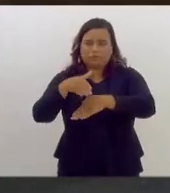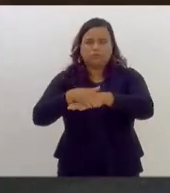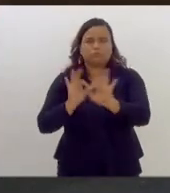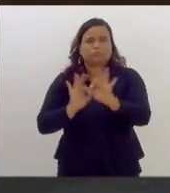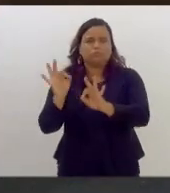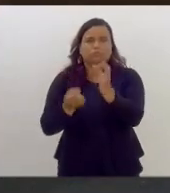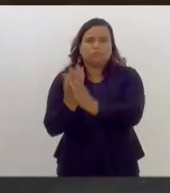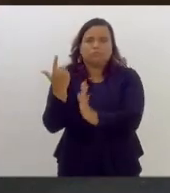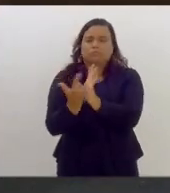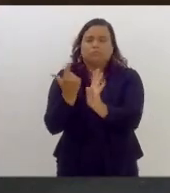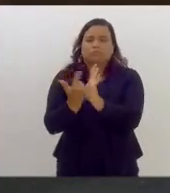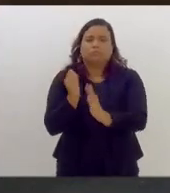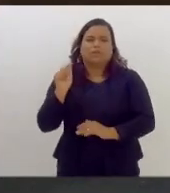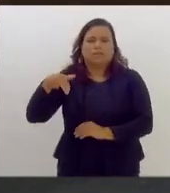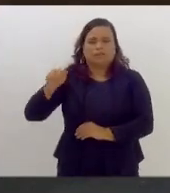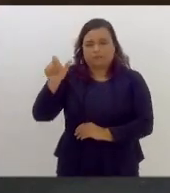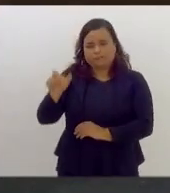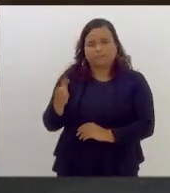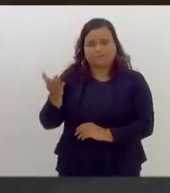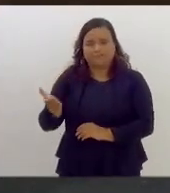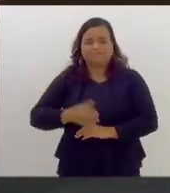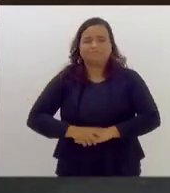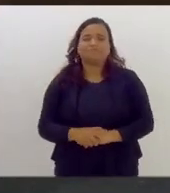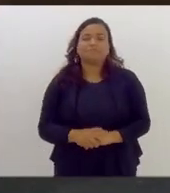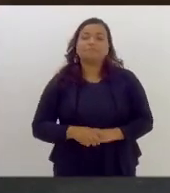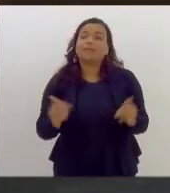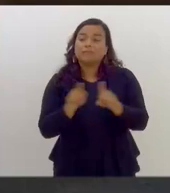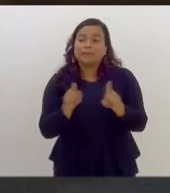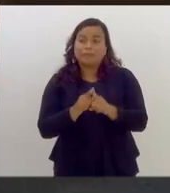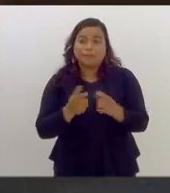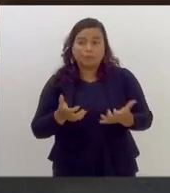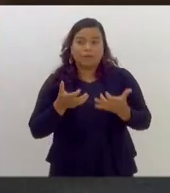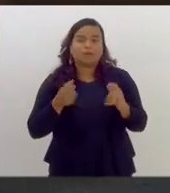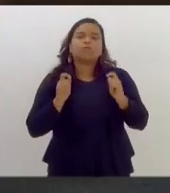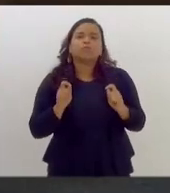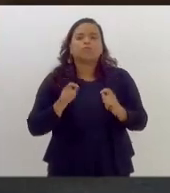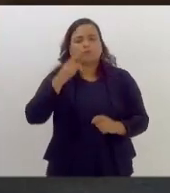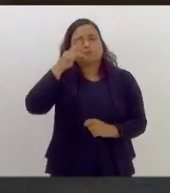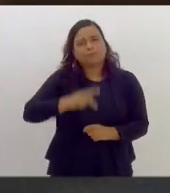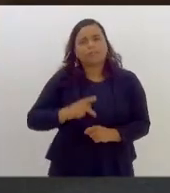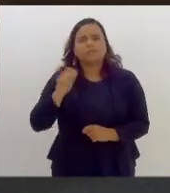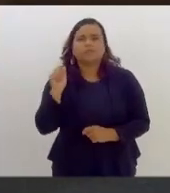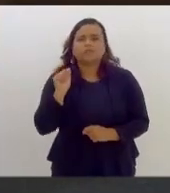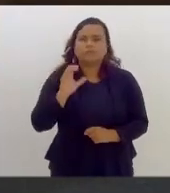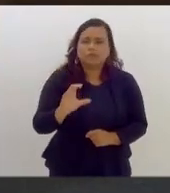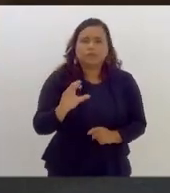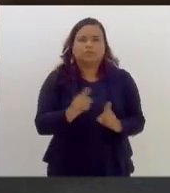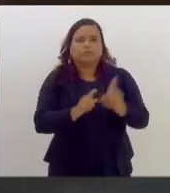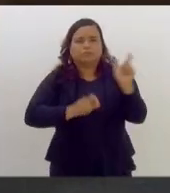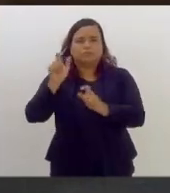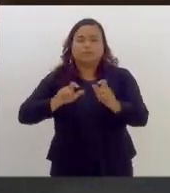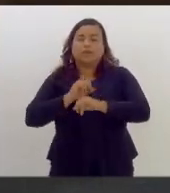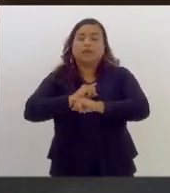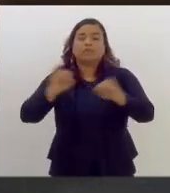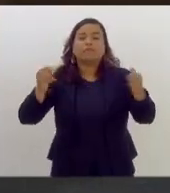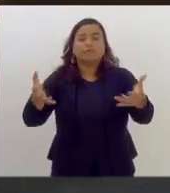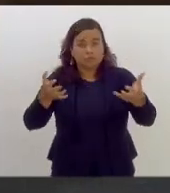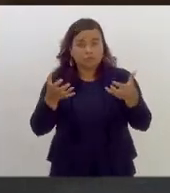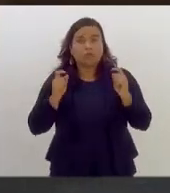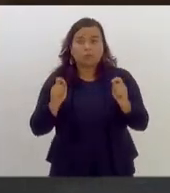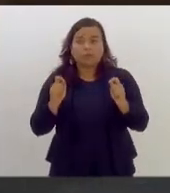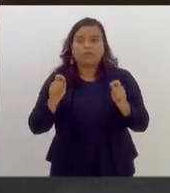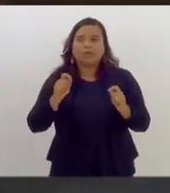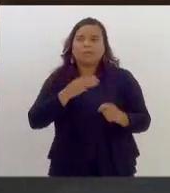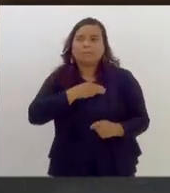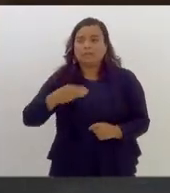A Ana. Eu queria também, presidente André Siciliano e todos os demais, dar um aviso. O